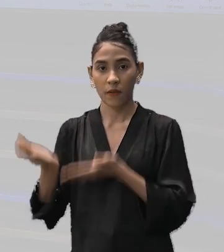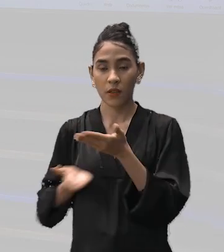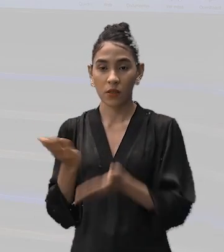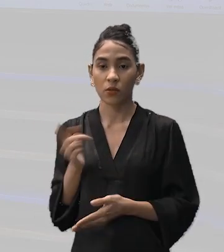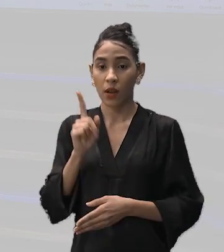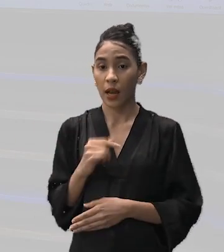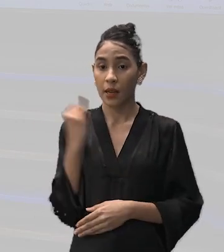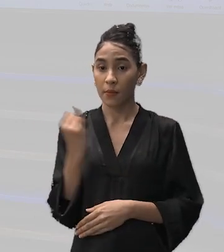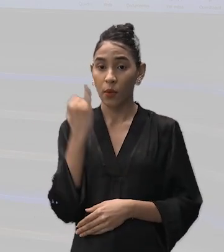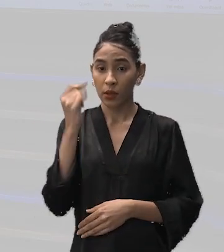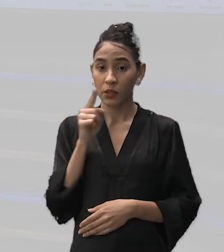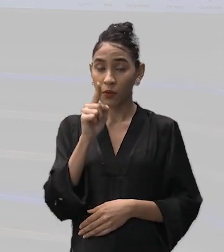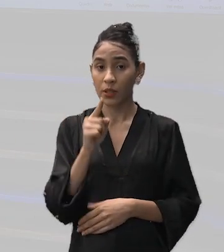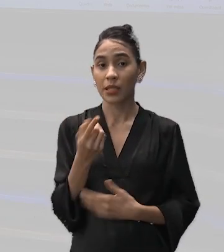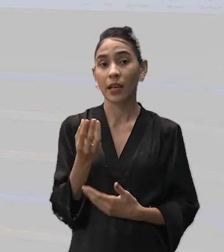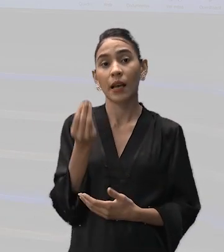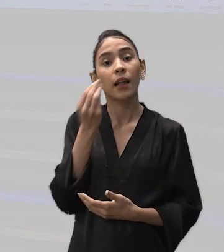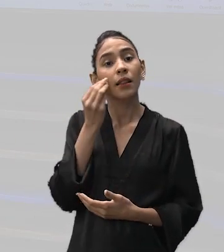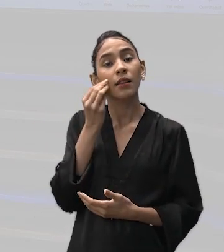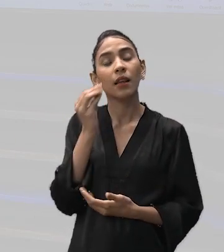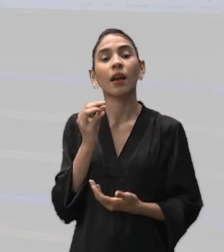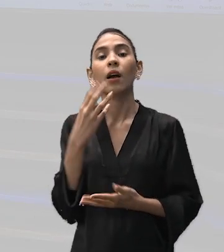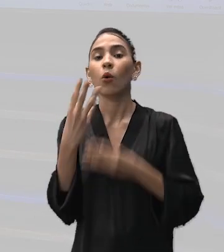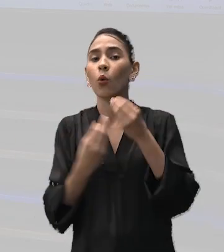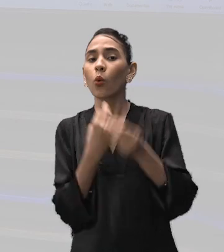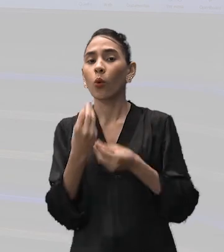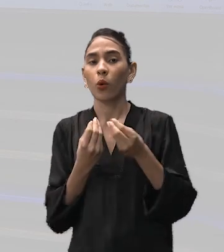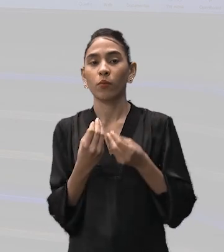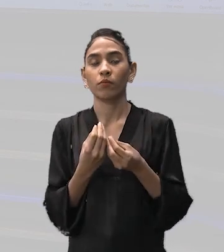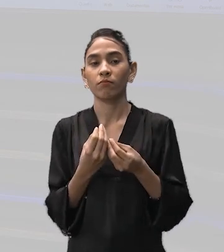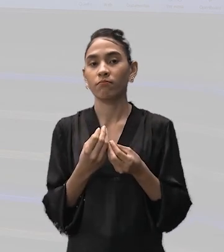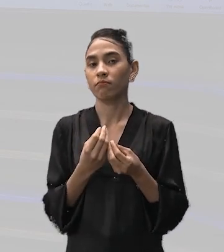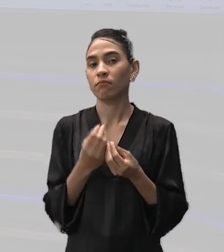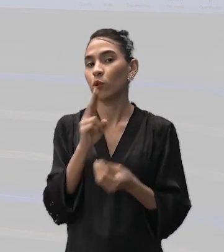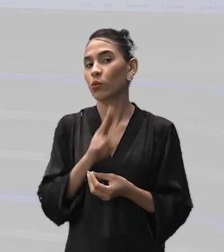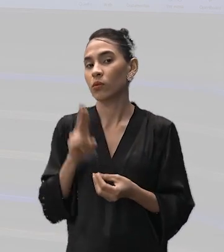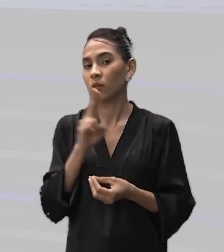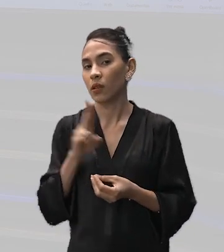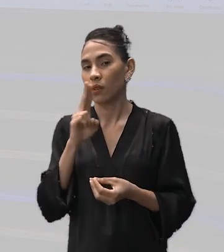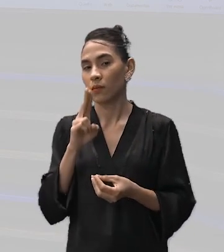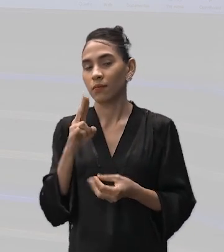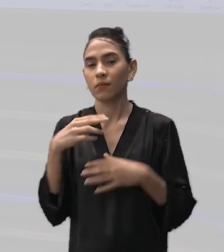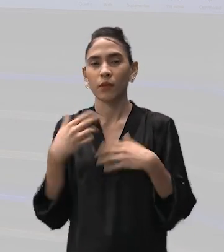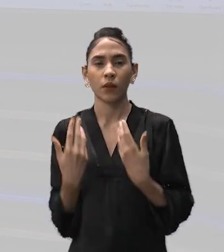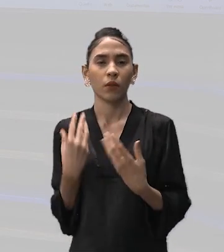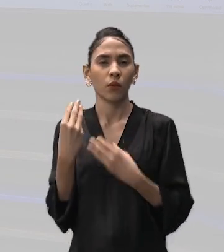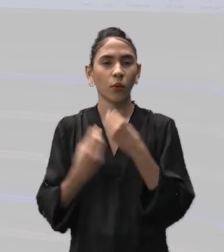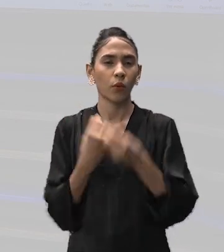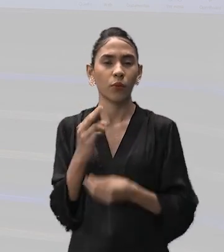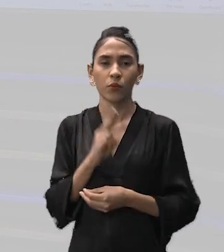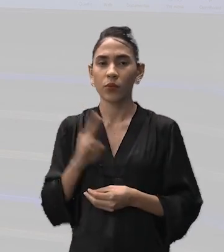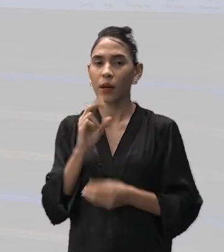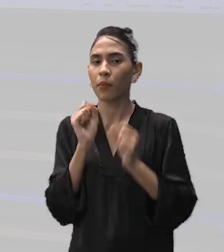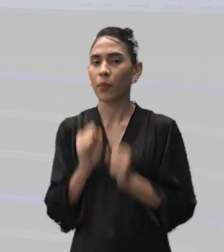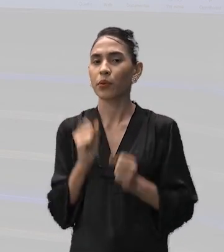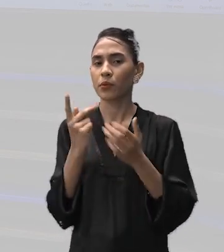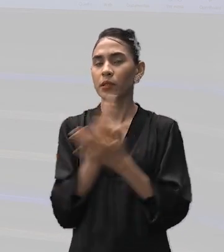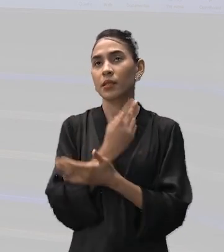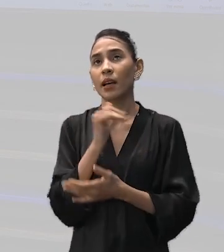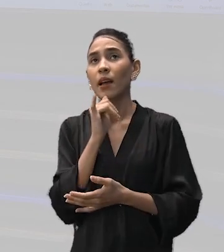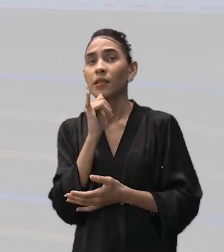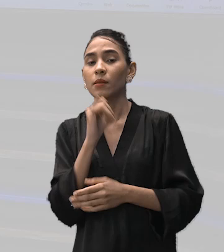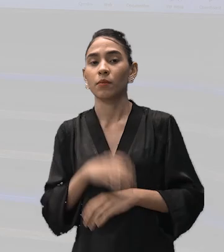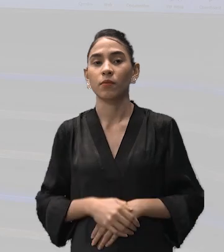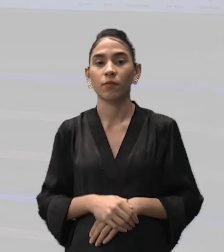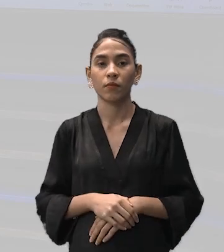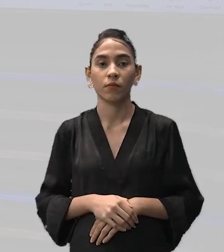é importante você verificar como que você vai utilizar. Esse como você vai utilizar pode acontecer o quê? De repente